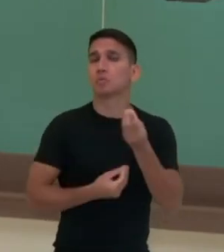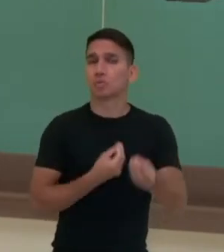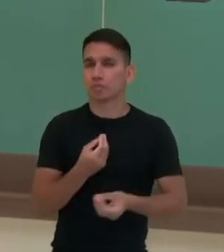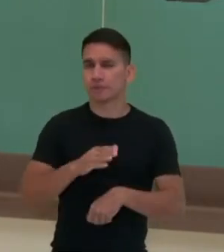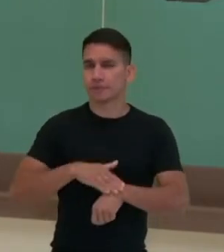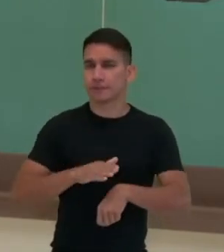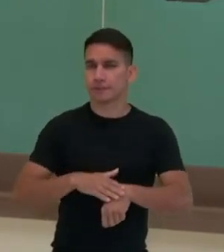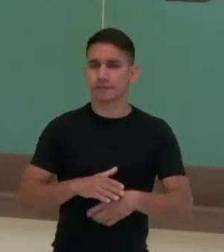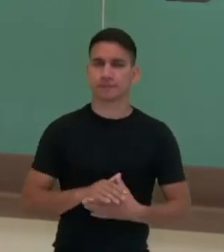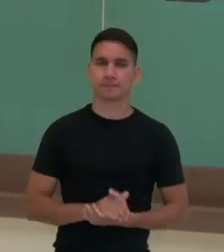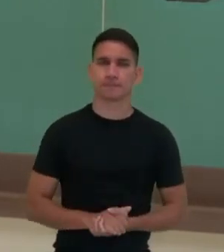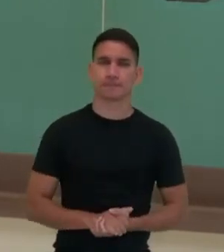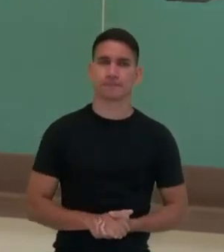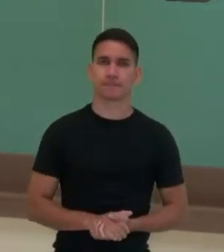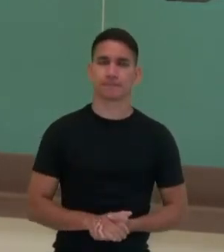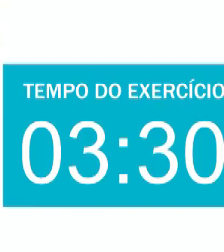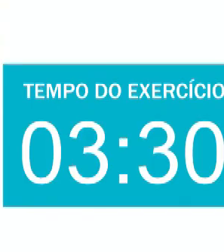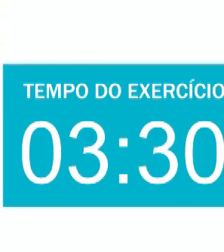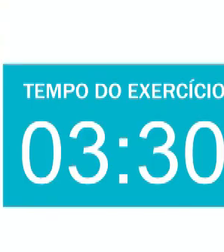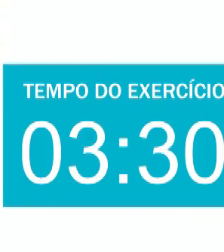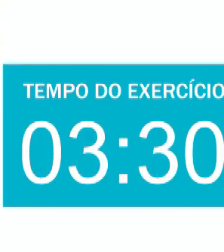tempinho para você anotar.